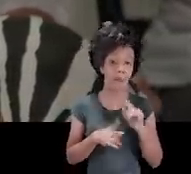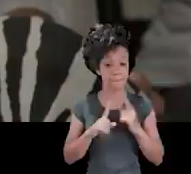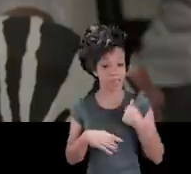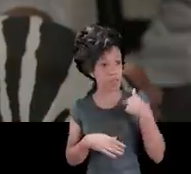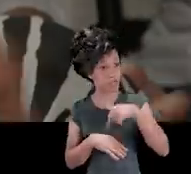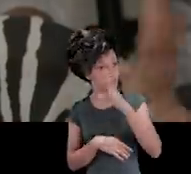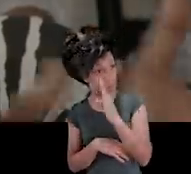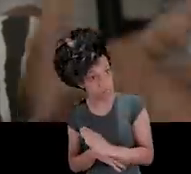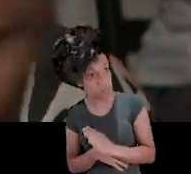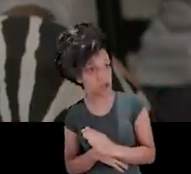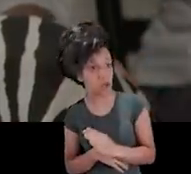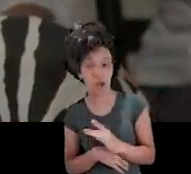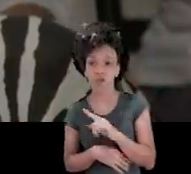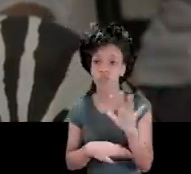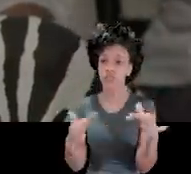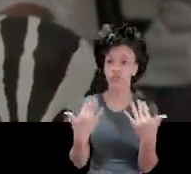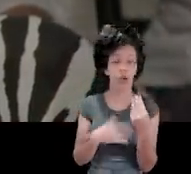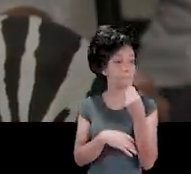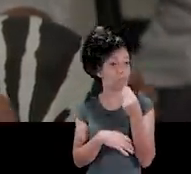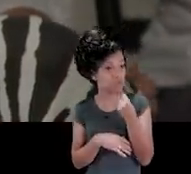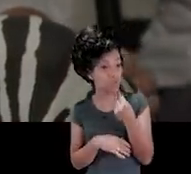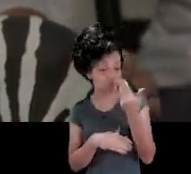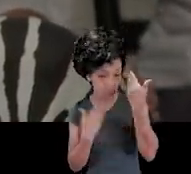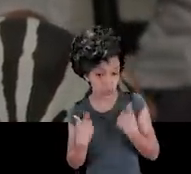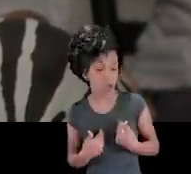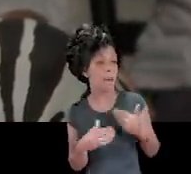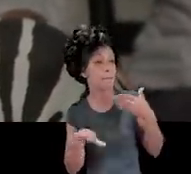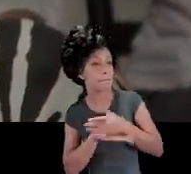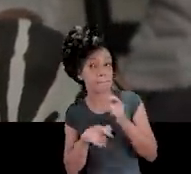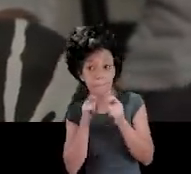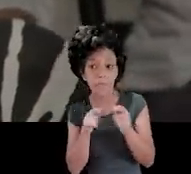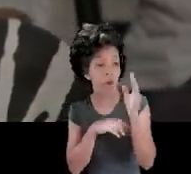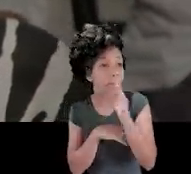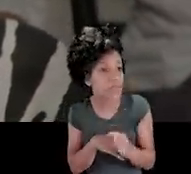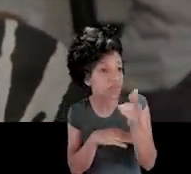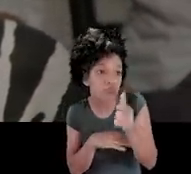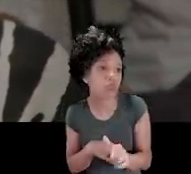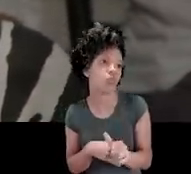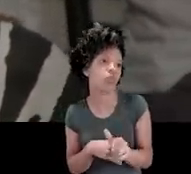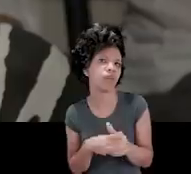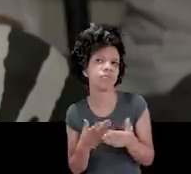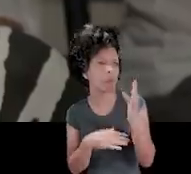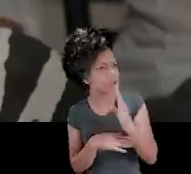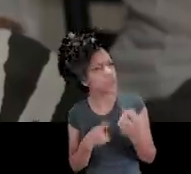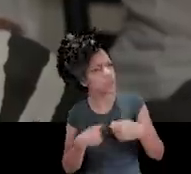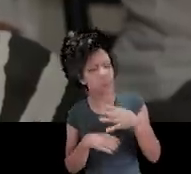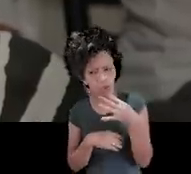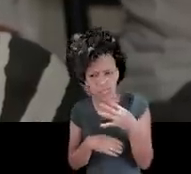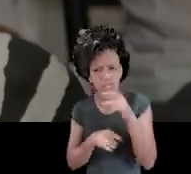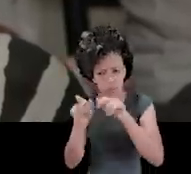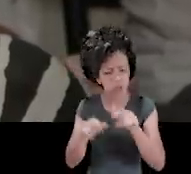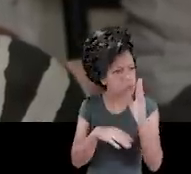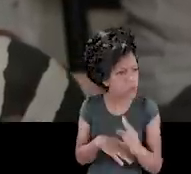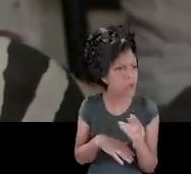sou brasileiro. Vocês estão me dando a oportunidade de estar num programa conversando com o Brasil de novo. Então, assim, o Brasil tem que reconhecer, o